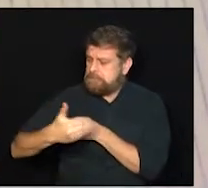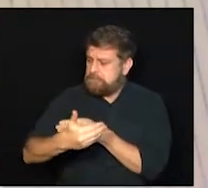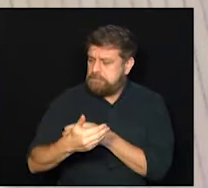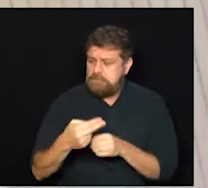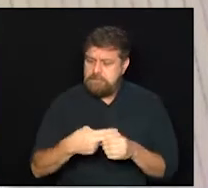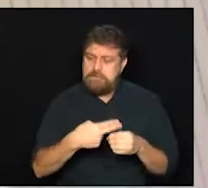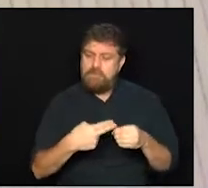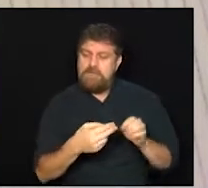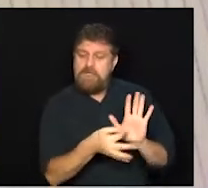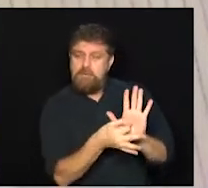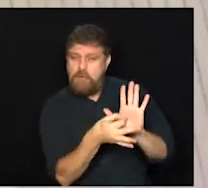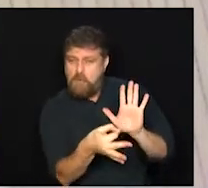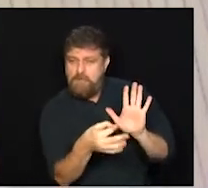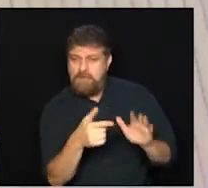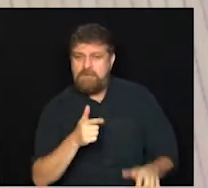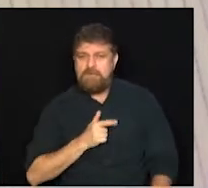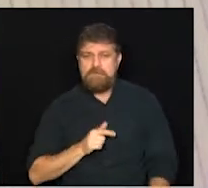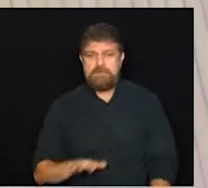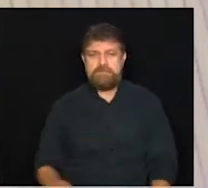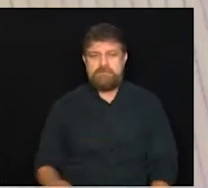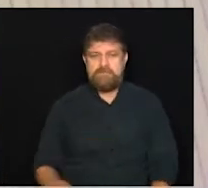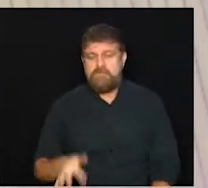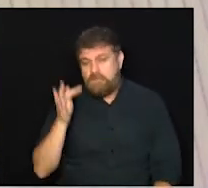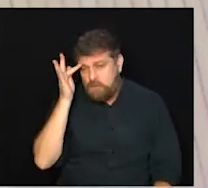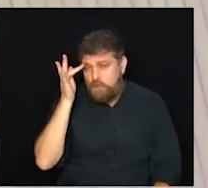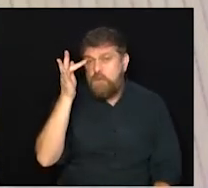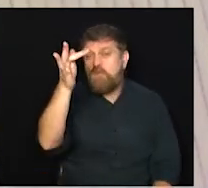vê o seu cenário futuro?